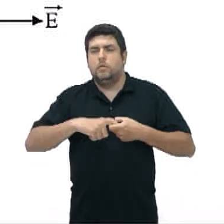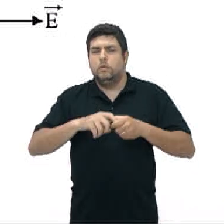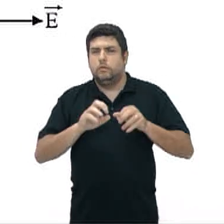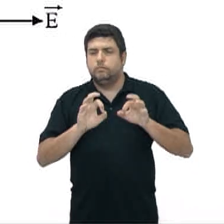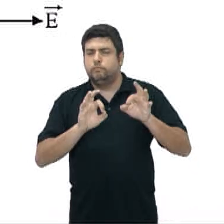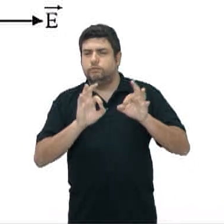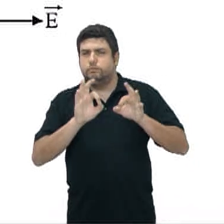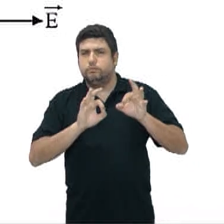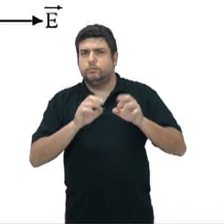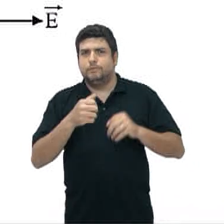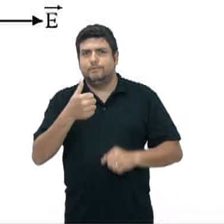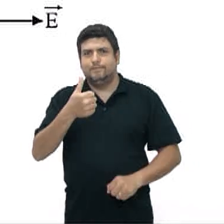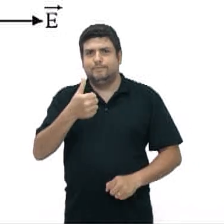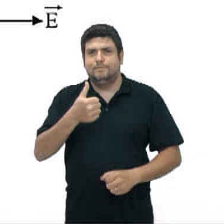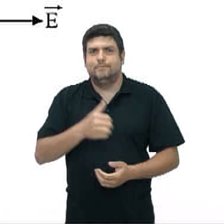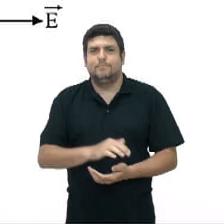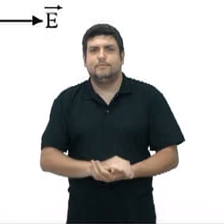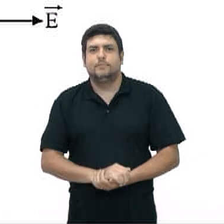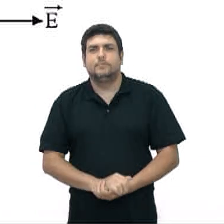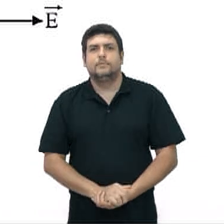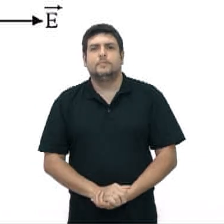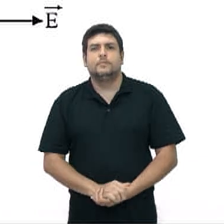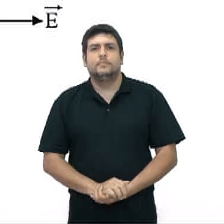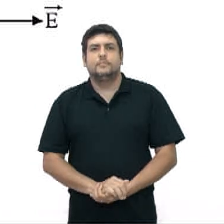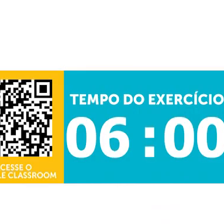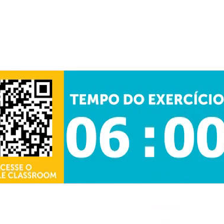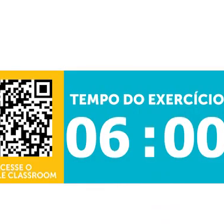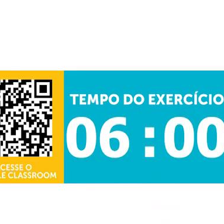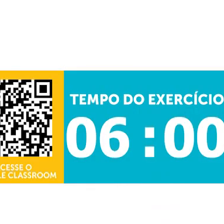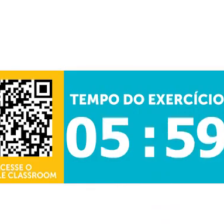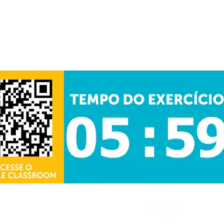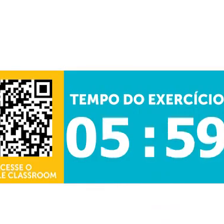pouco nós discutimos a questão. Até mais, gente!